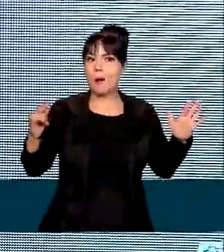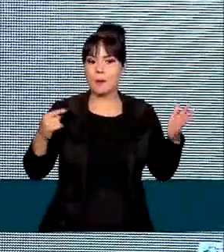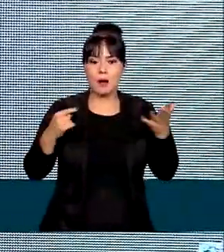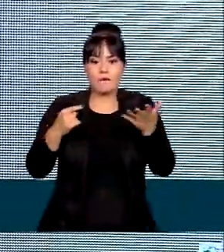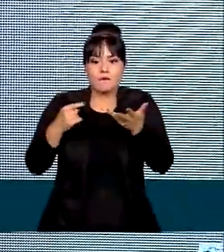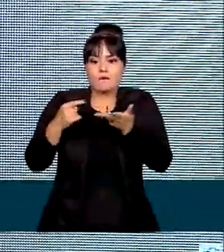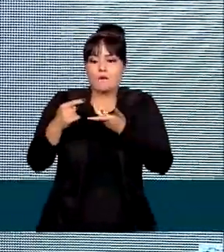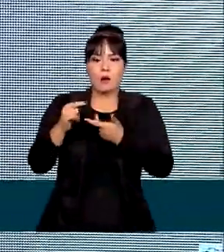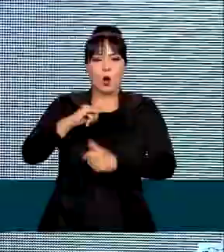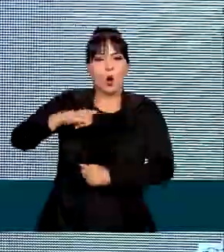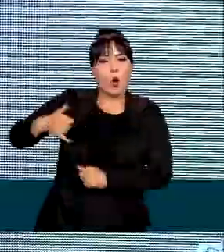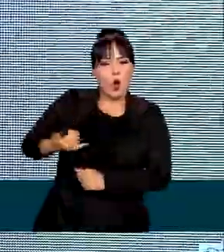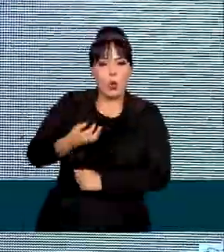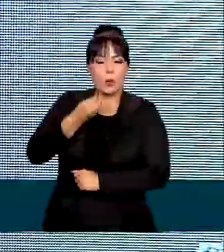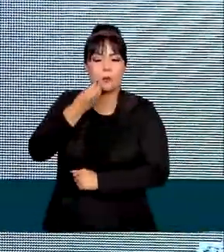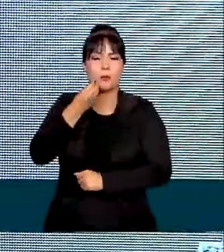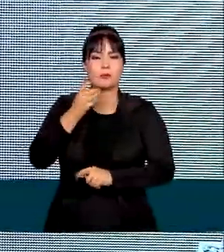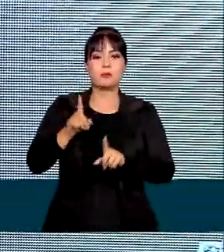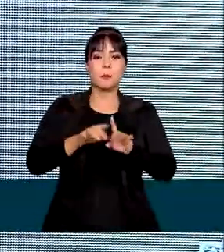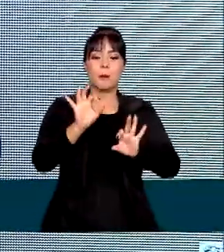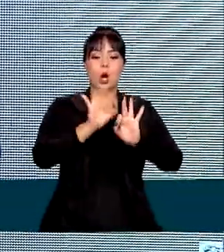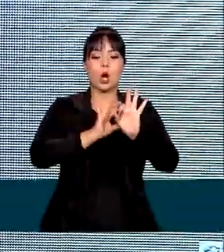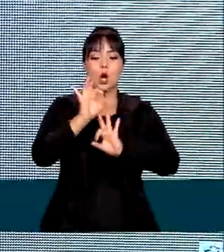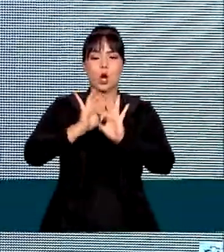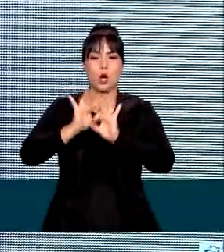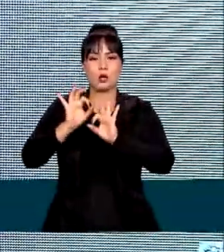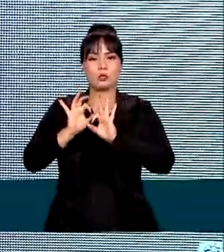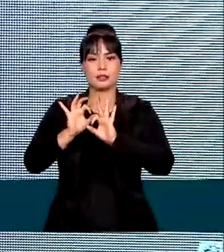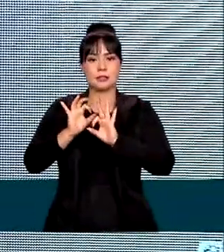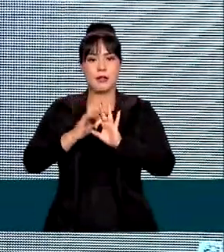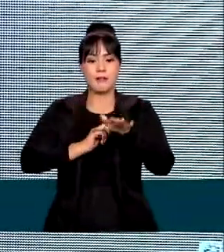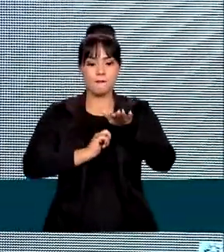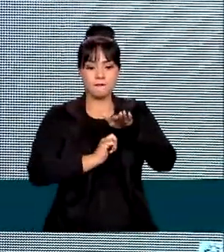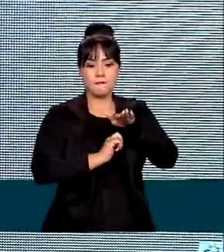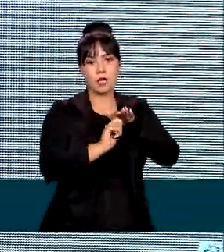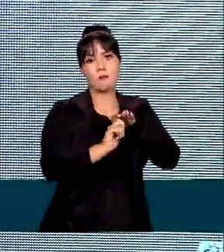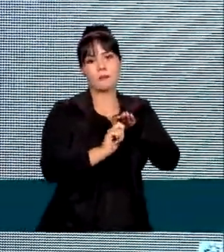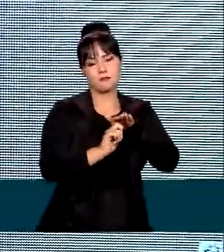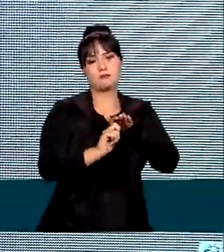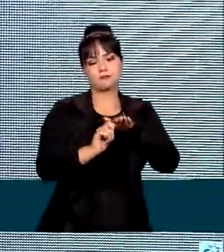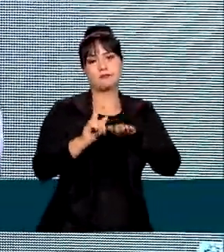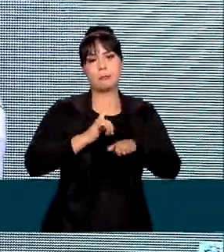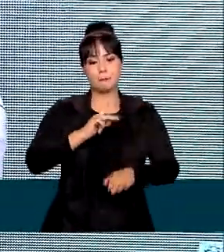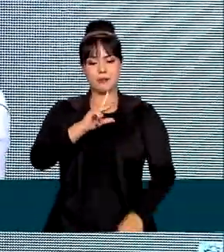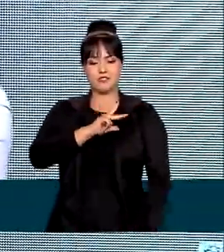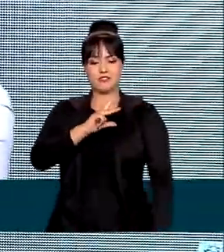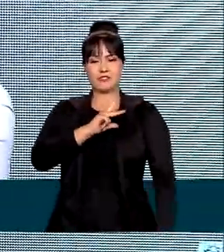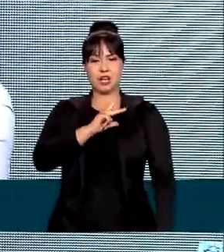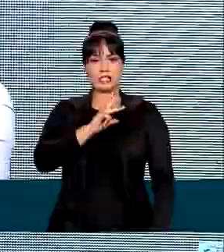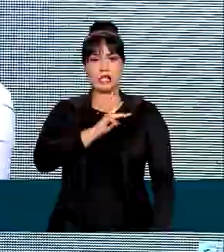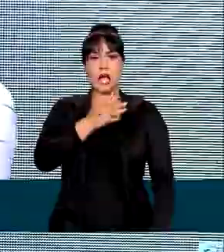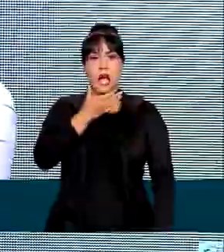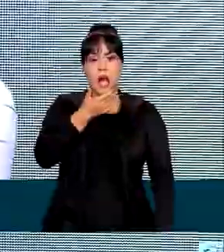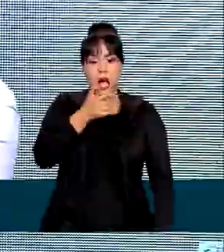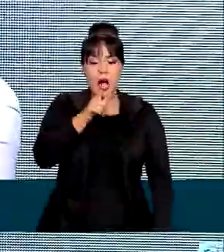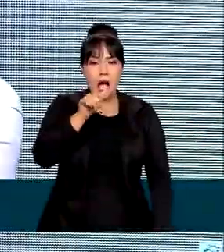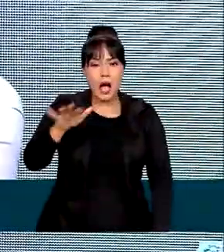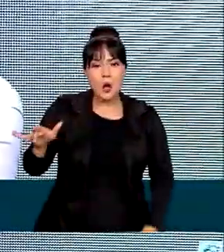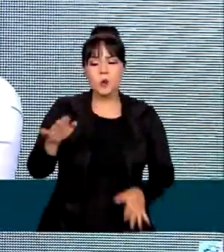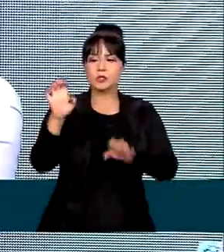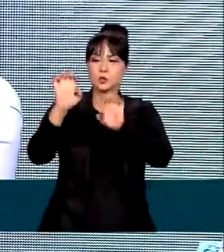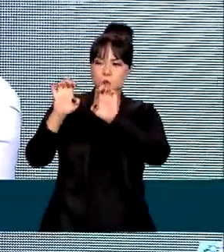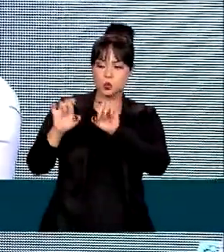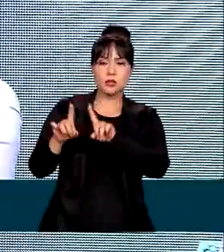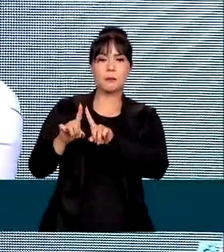leque de oportunidades e de modelagem para o investimento privado no abastecimento de água na infraestrutura